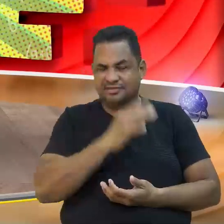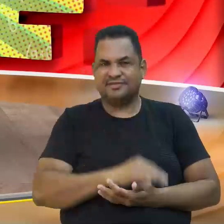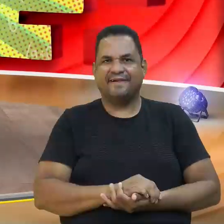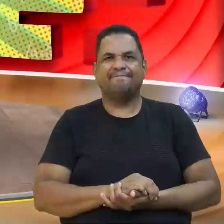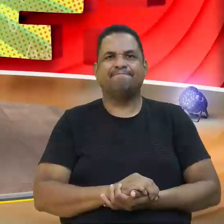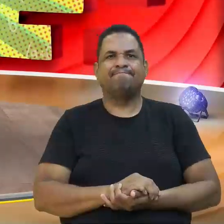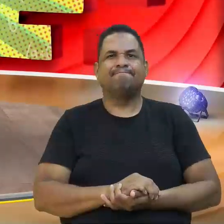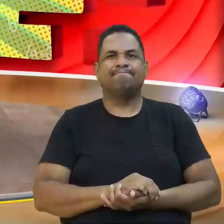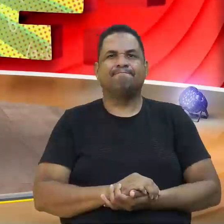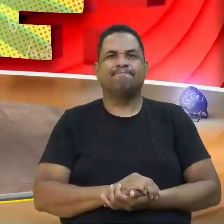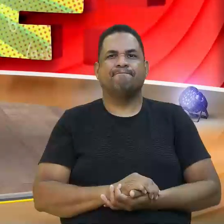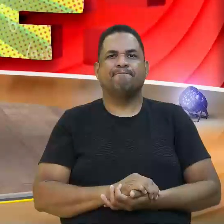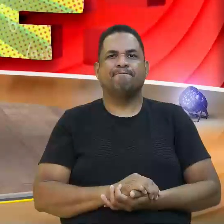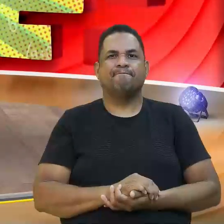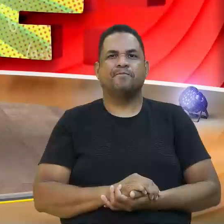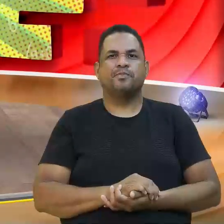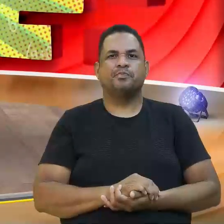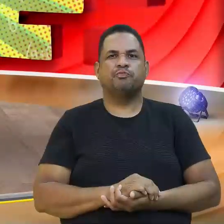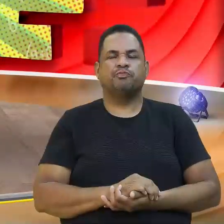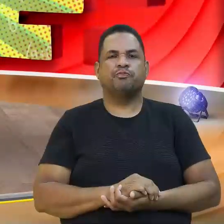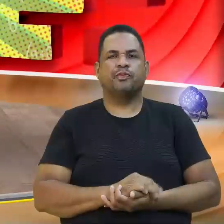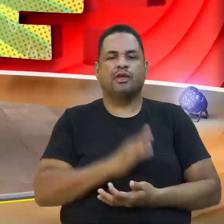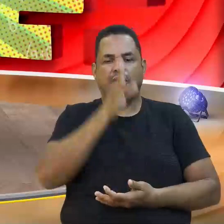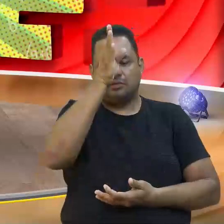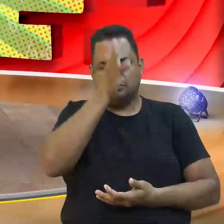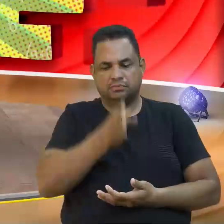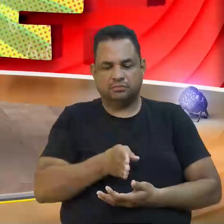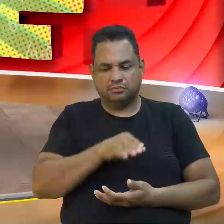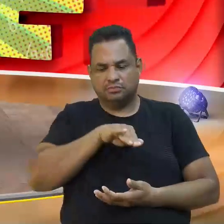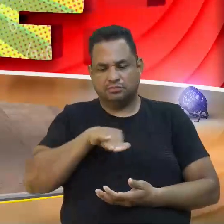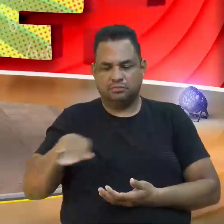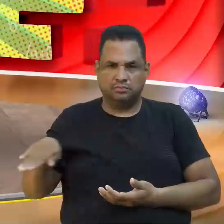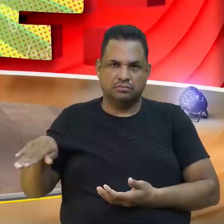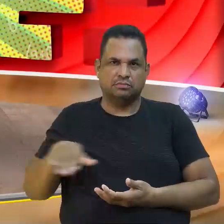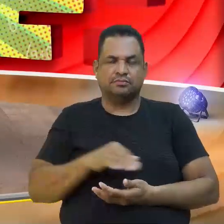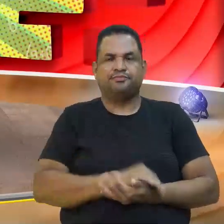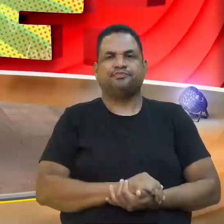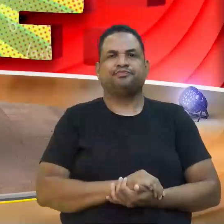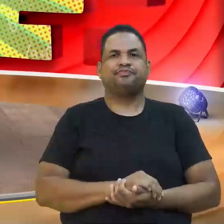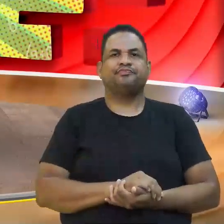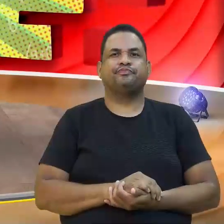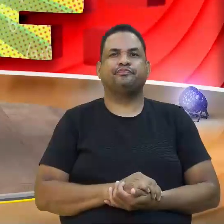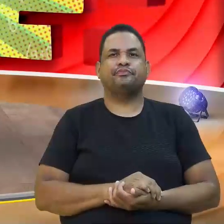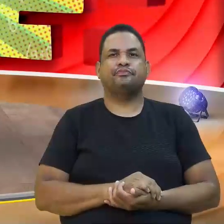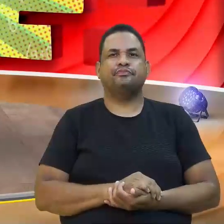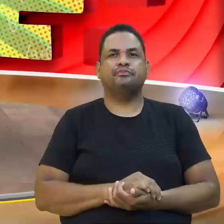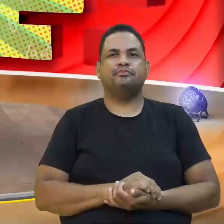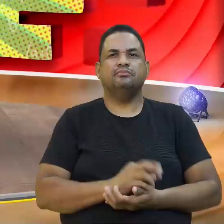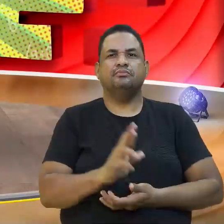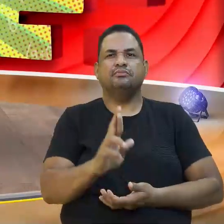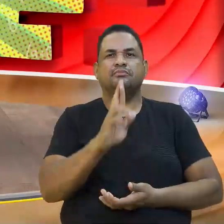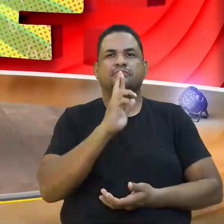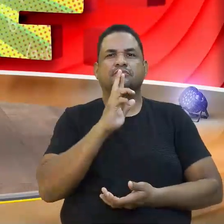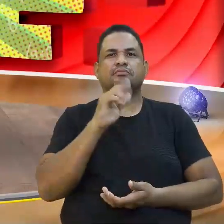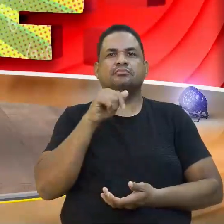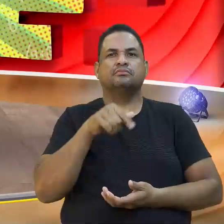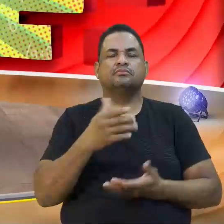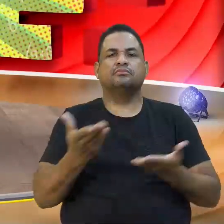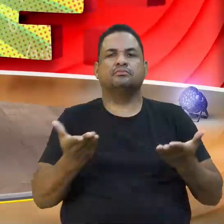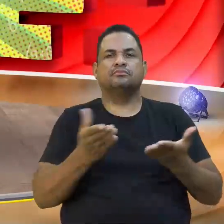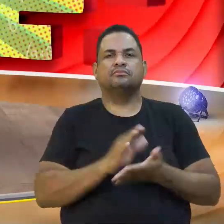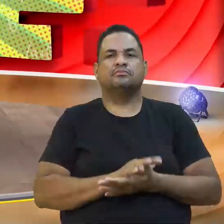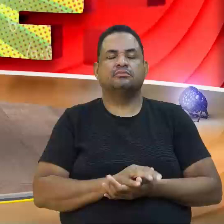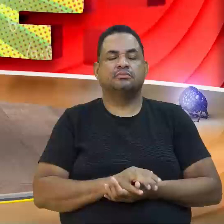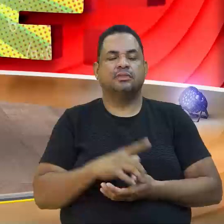né? Tá, É só igualzinho. você Só olhar. copilar a Maiúsculo, ideia aí minúsculo, e dá maiúsculo. tudo certo. Vamos lá. Já responderam aqui fora, aqui já. Tem aluno gritando